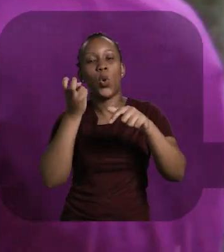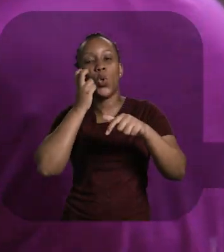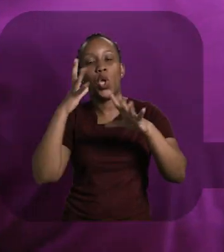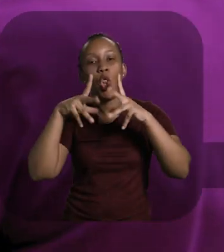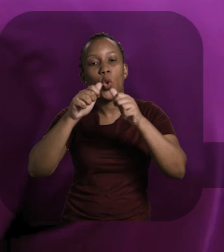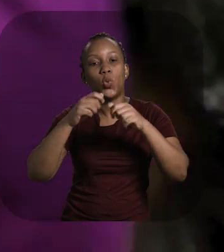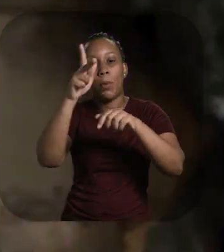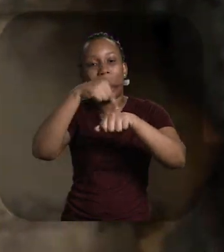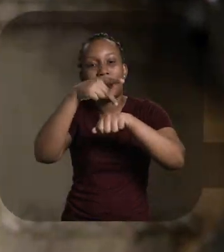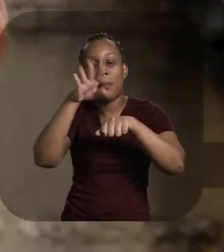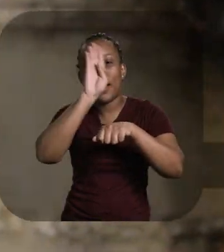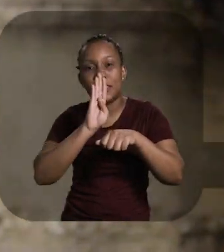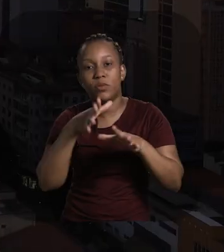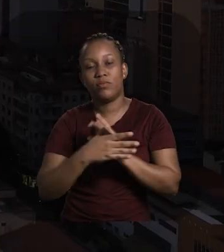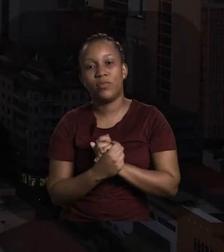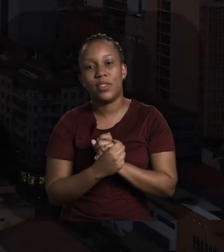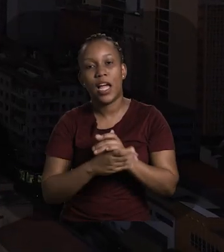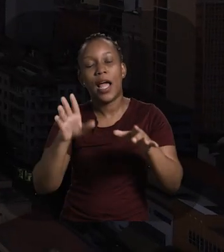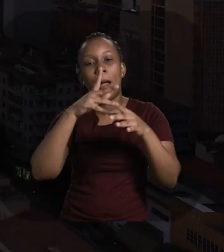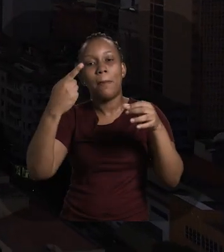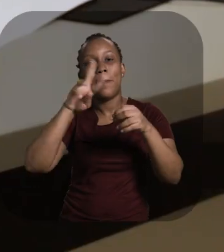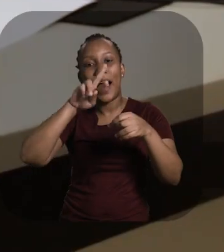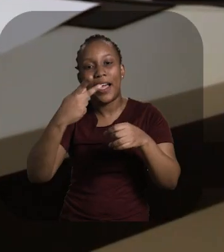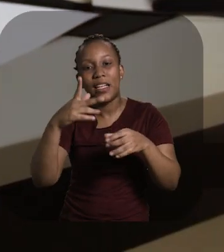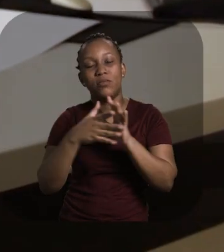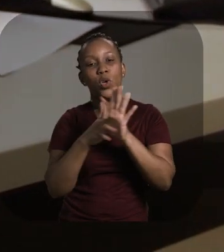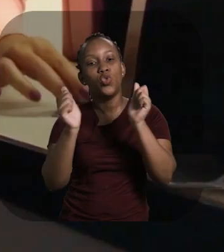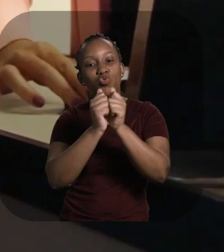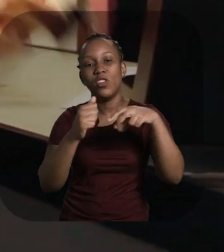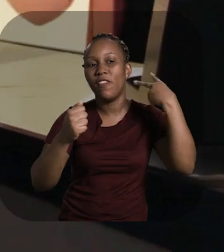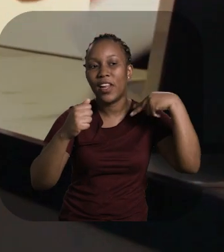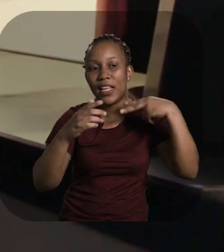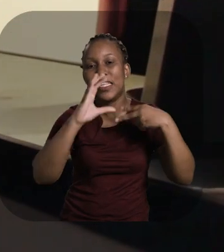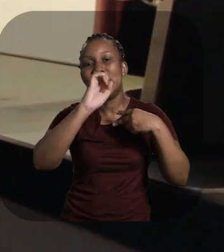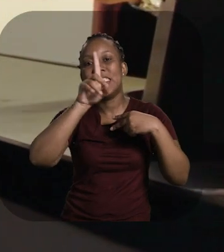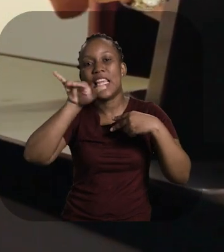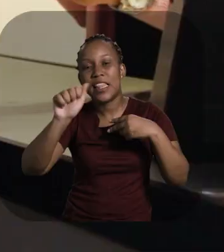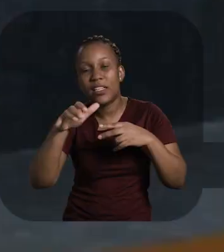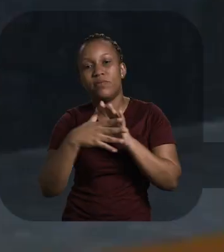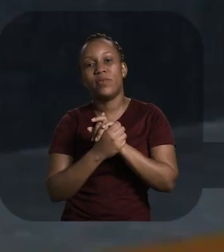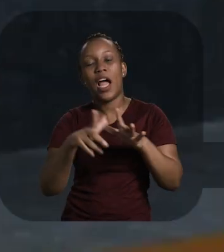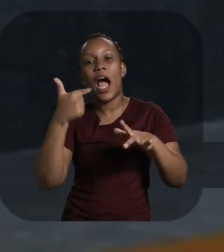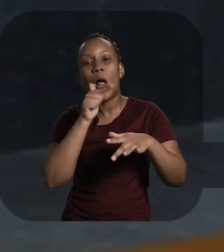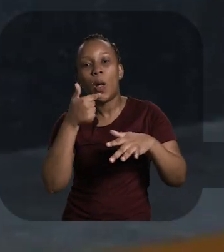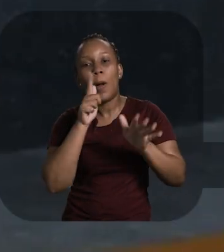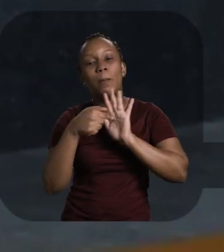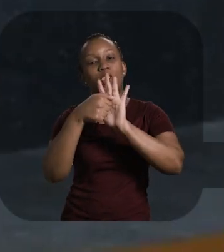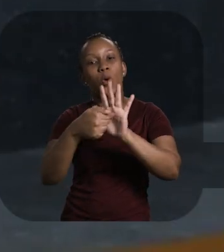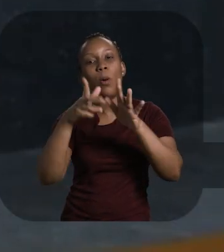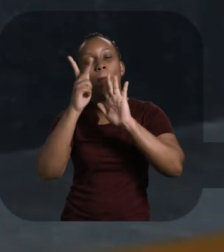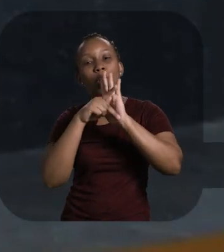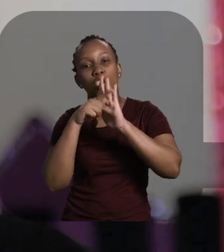espaços culturais de todo o país. Em BH, na Gabinetona, e ao lado da vereadora Cida Falabella, Áurea